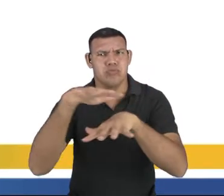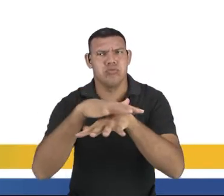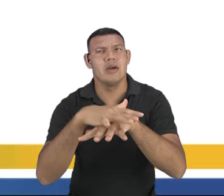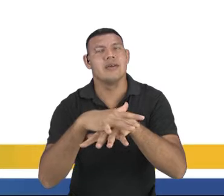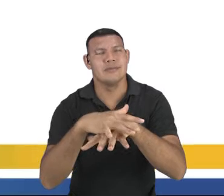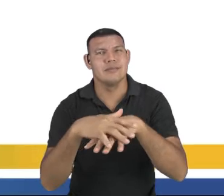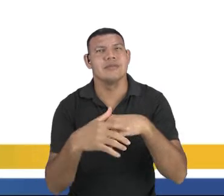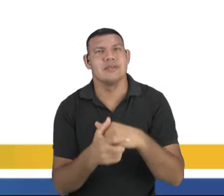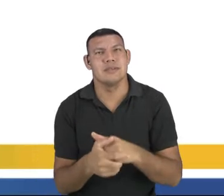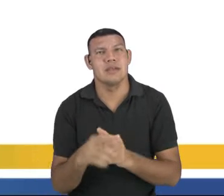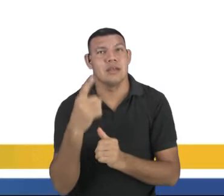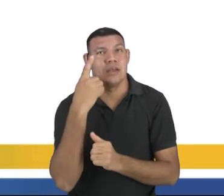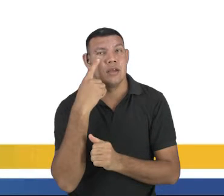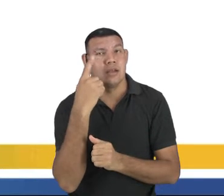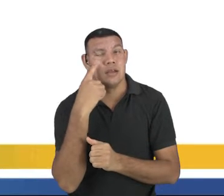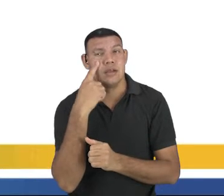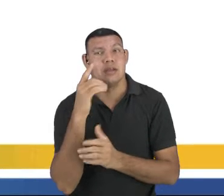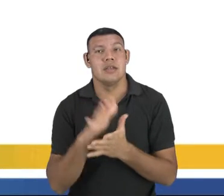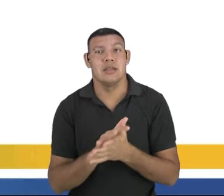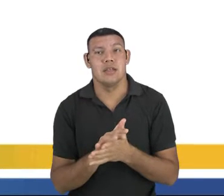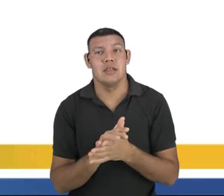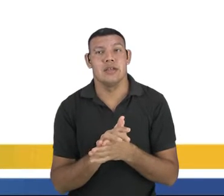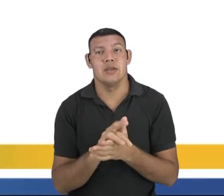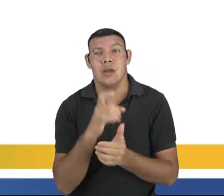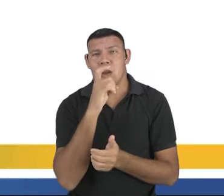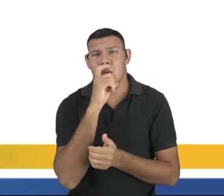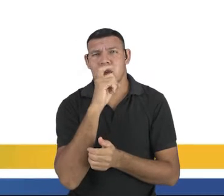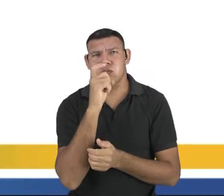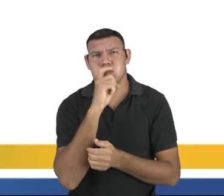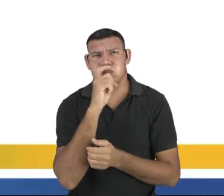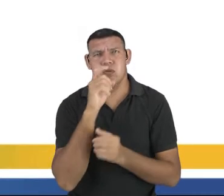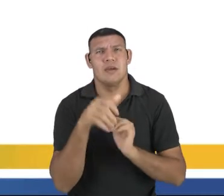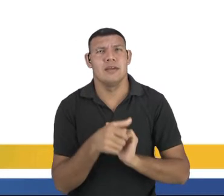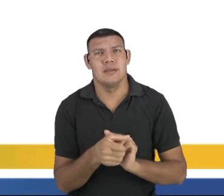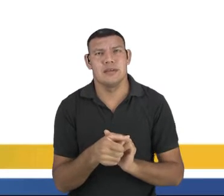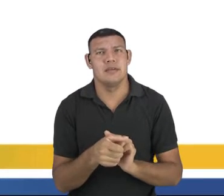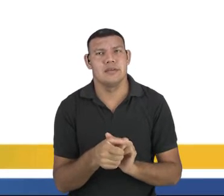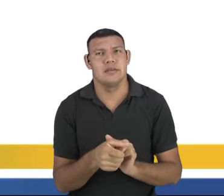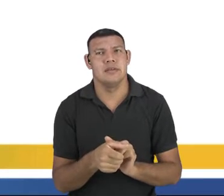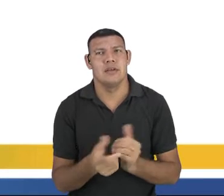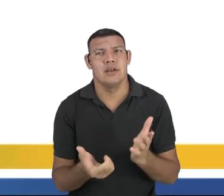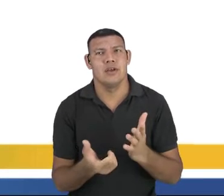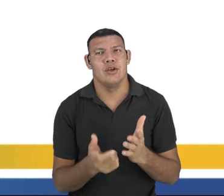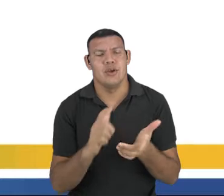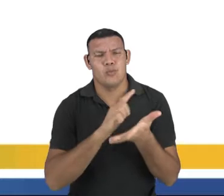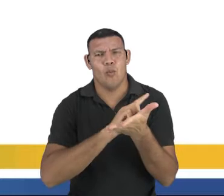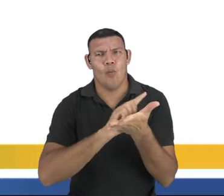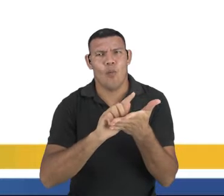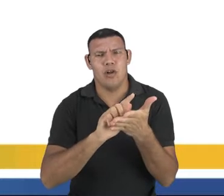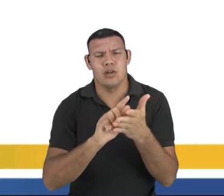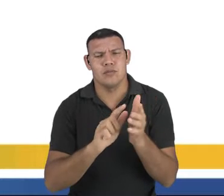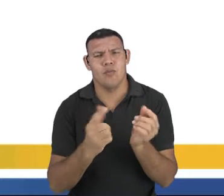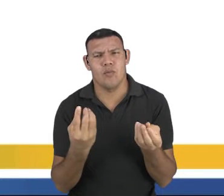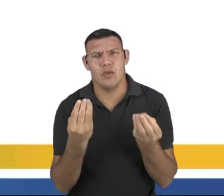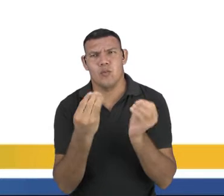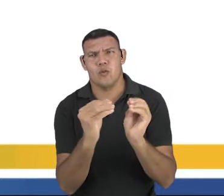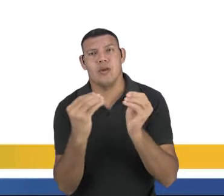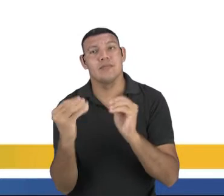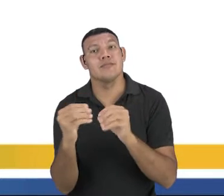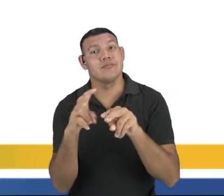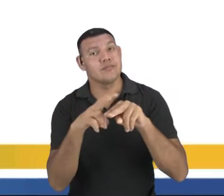aqui. E quando ela vai congelando, ficam basicamente uns vãos aqui, né? Uns vãos aqui. E aí, por